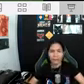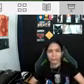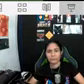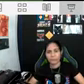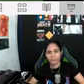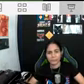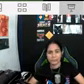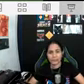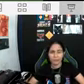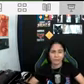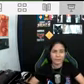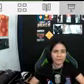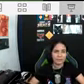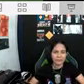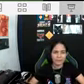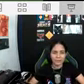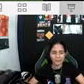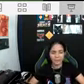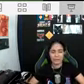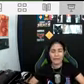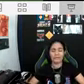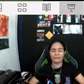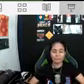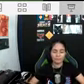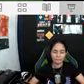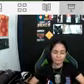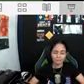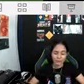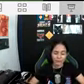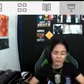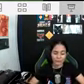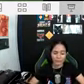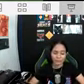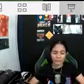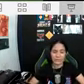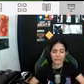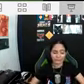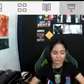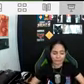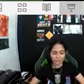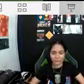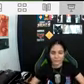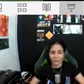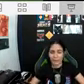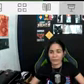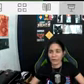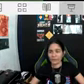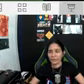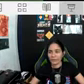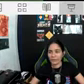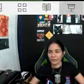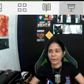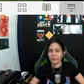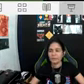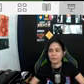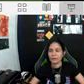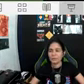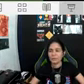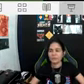bibliográfico, não um estudo documental. Então, existem várias possibilidades. Cada um de vocês irá